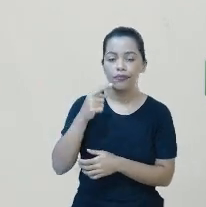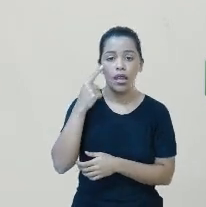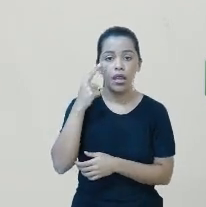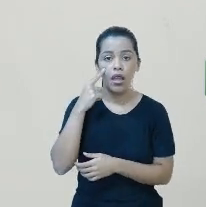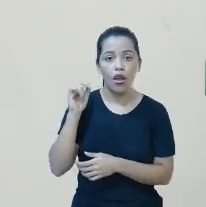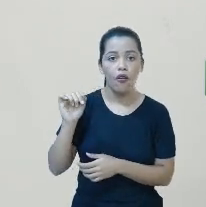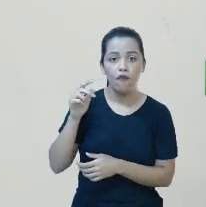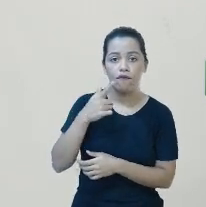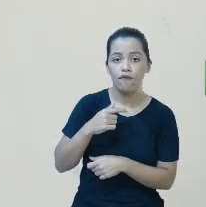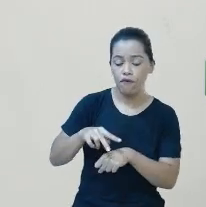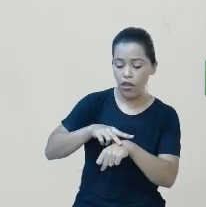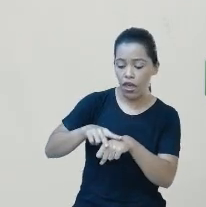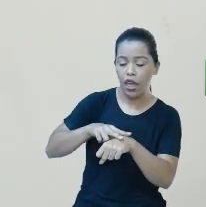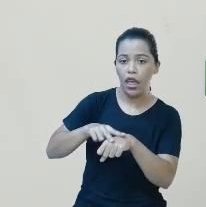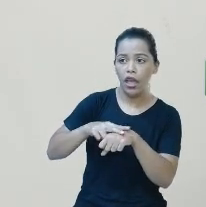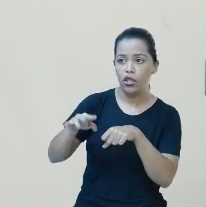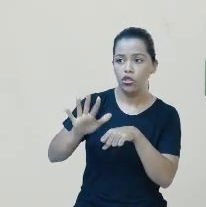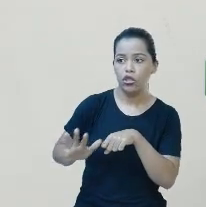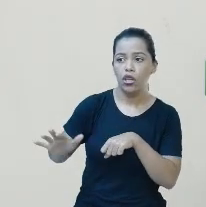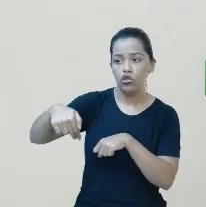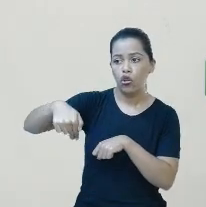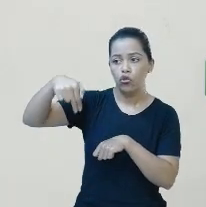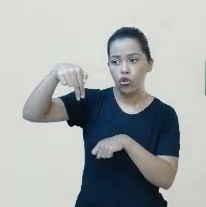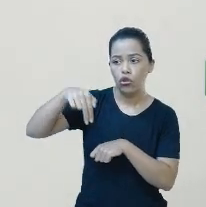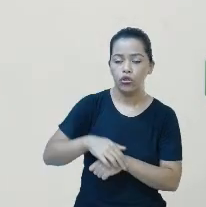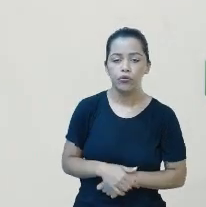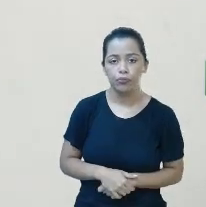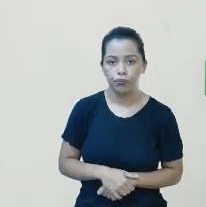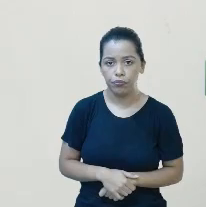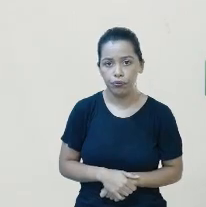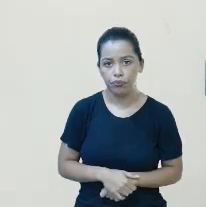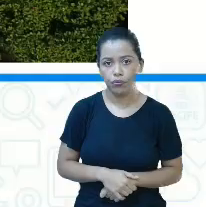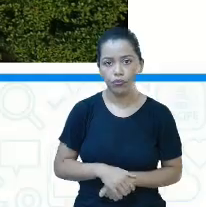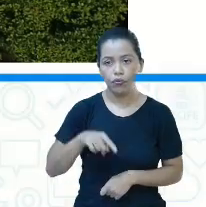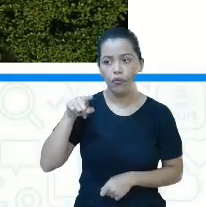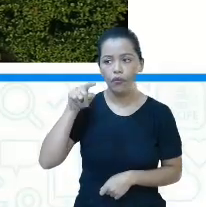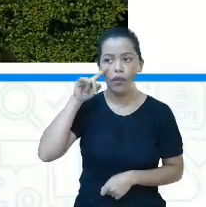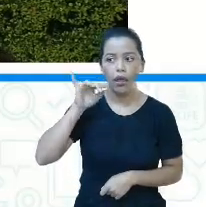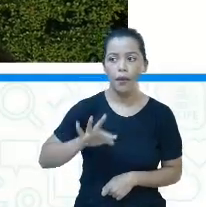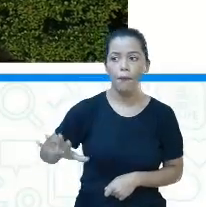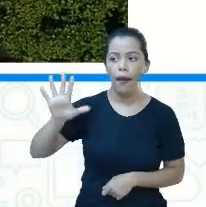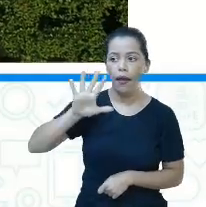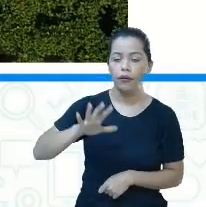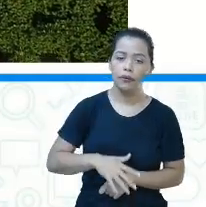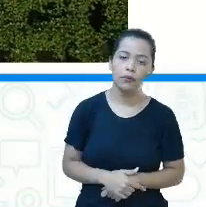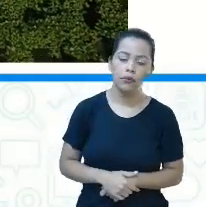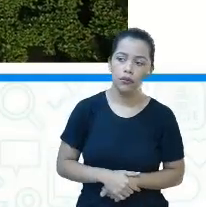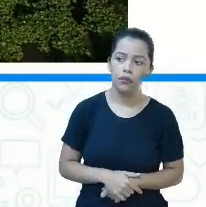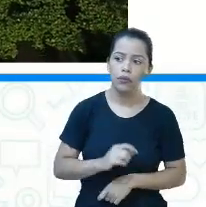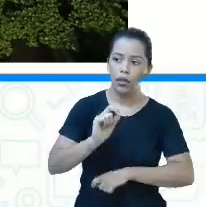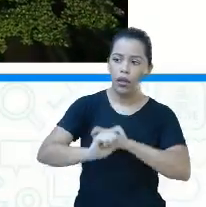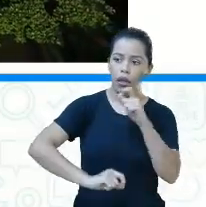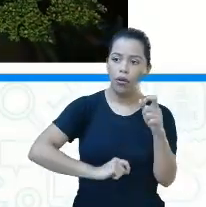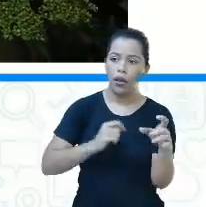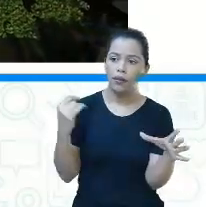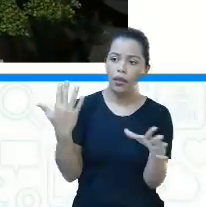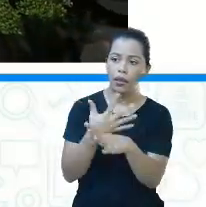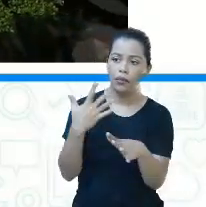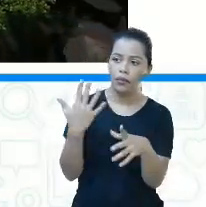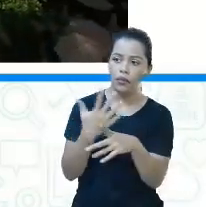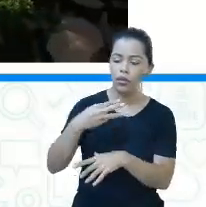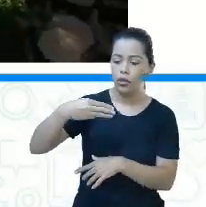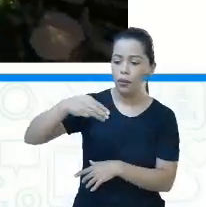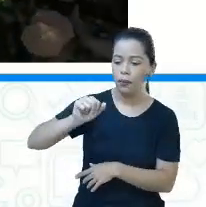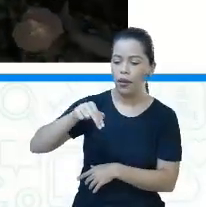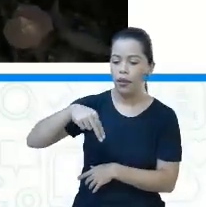verde aí é a região norte. Essa imagem que você está vendo aí é da cidade de